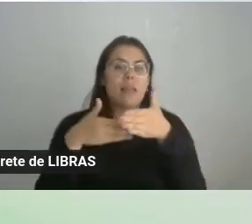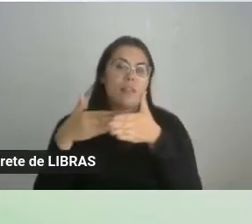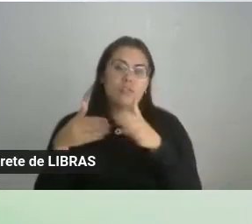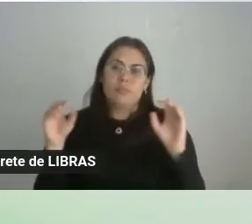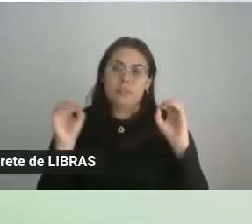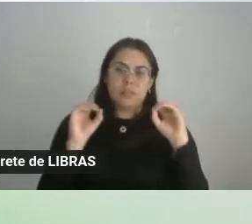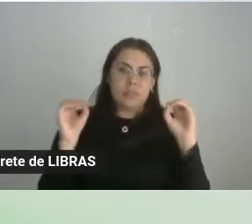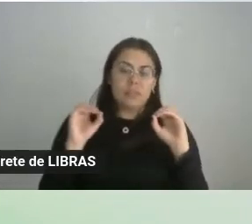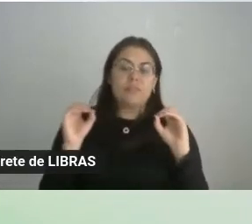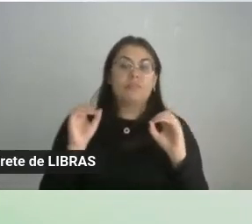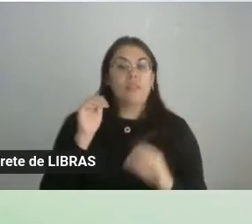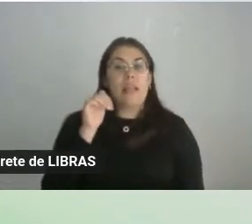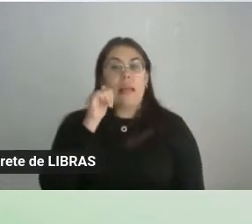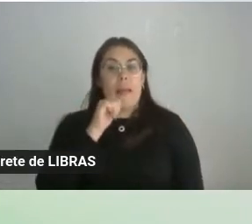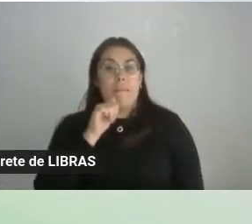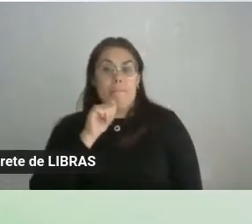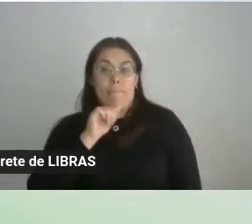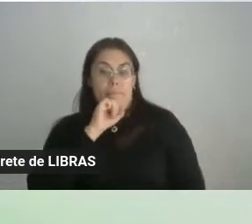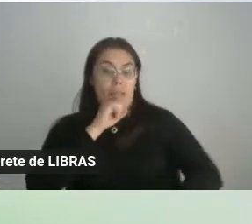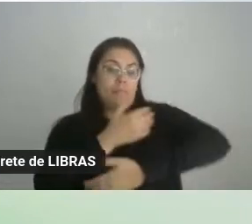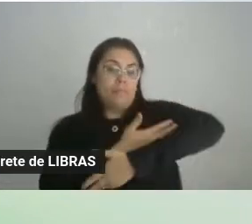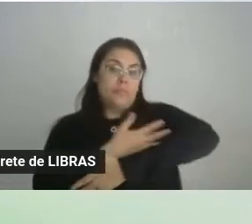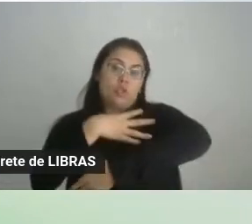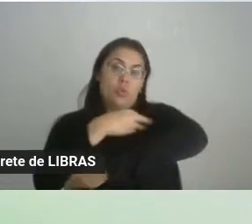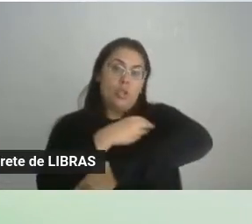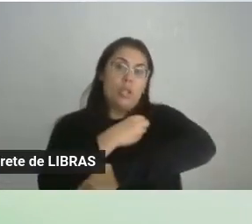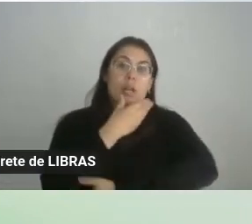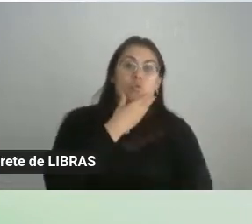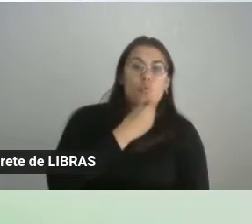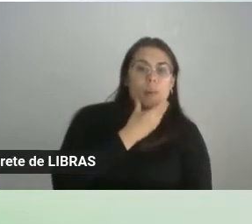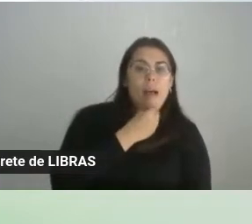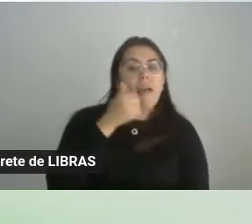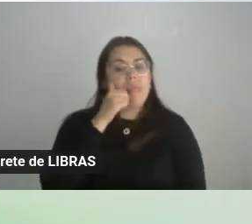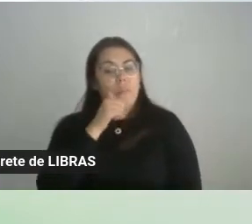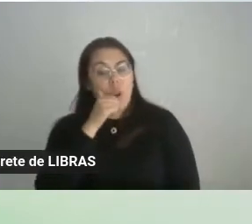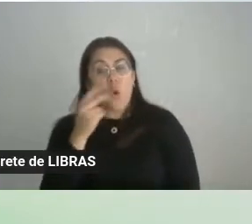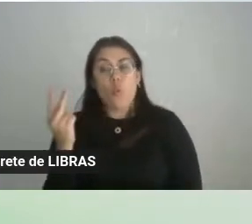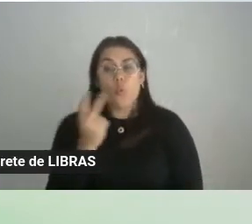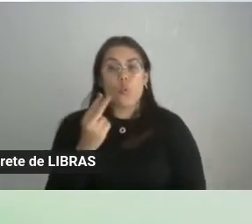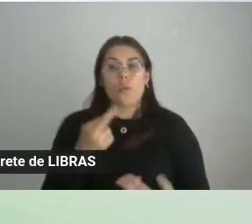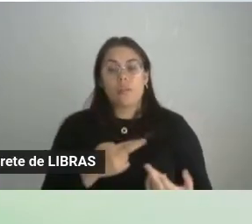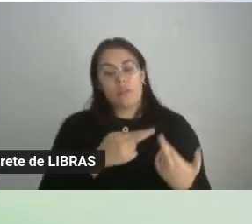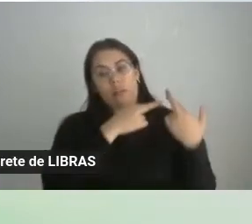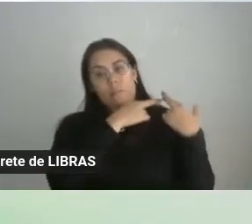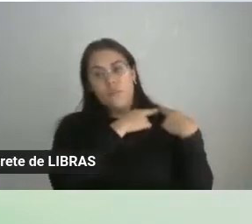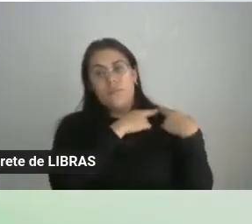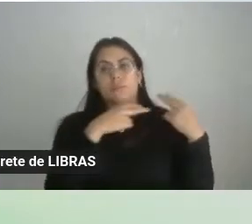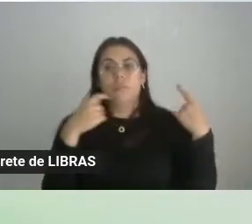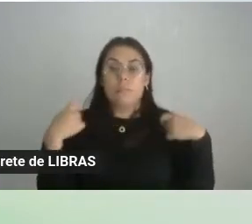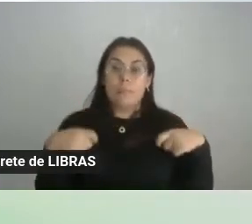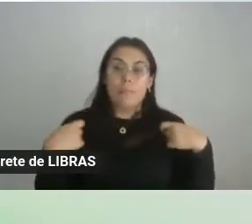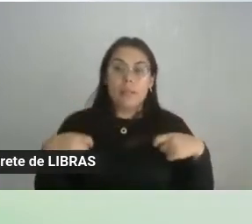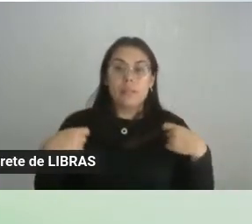algo que, inclusive, é de responsabilidade tanto dos meninos quanto das meninas, e que isso tem que ser visto como